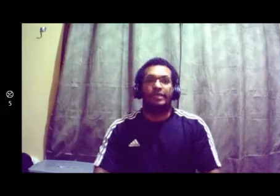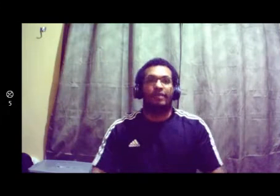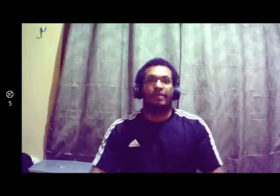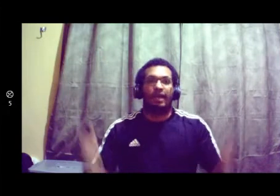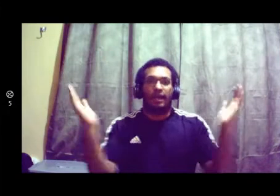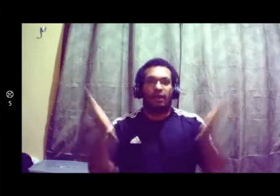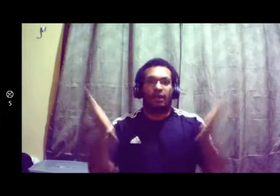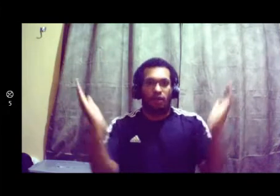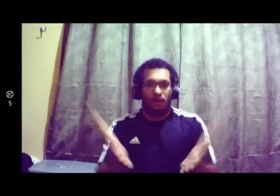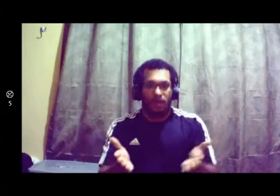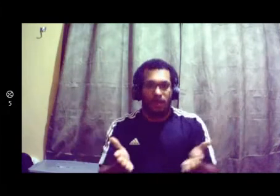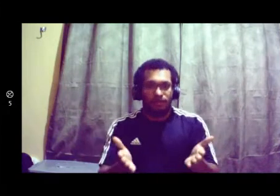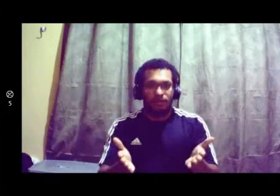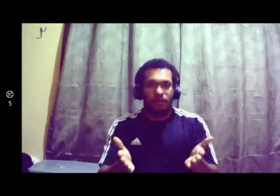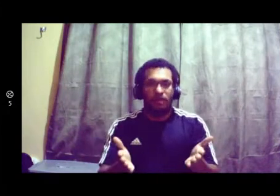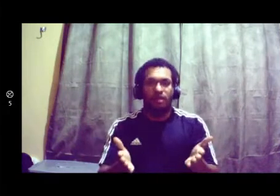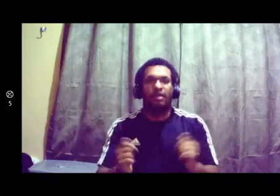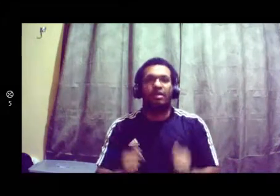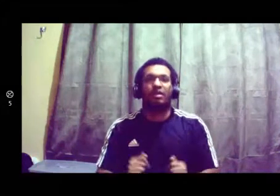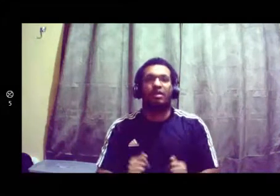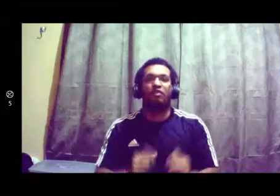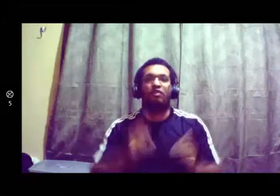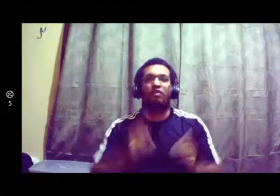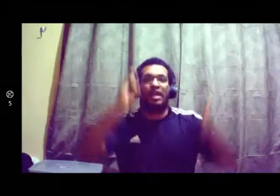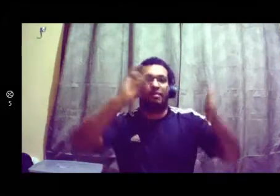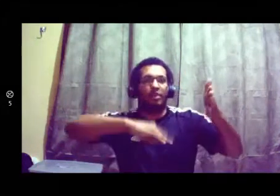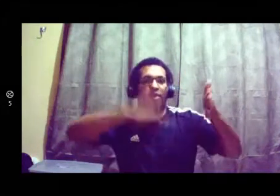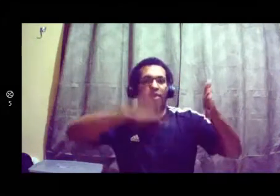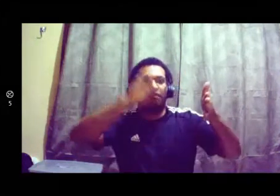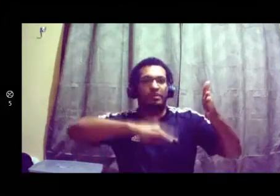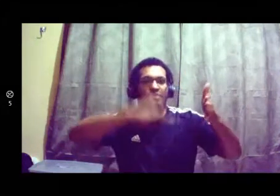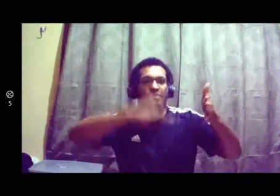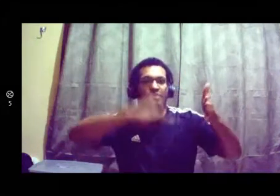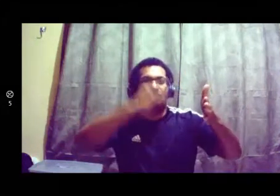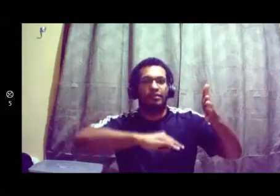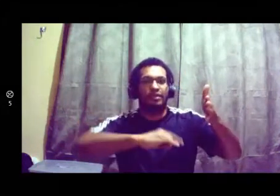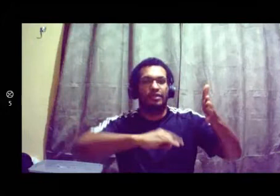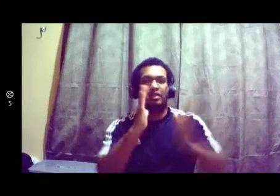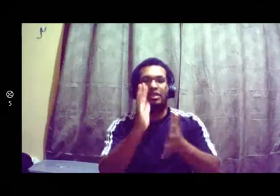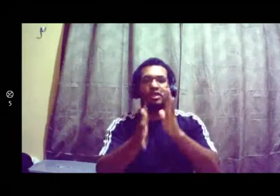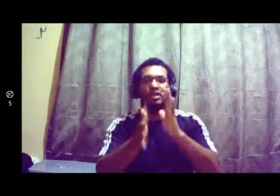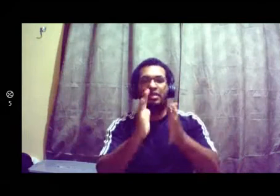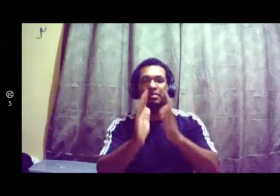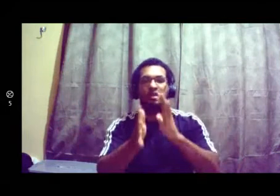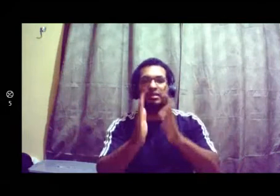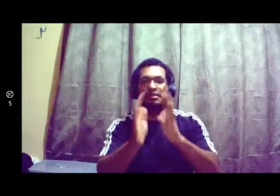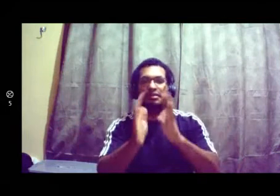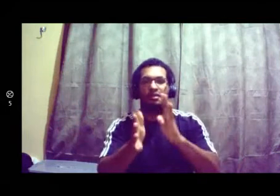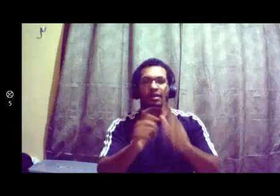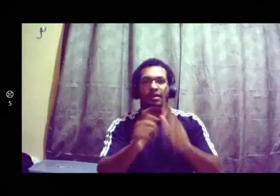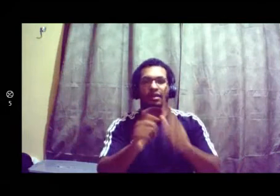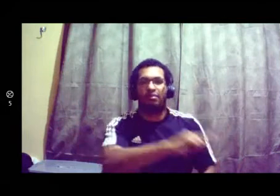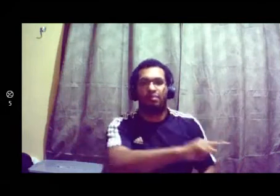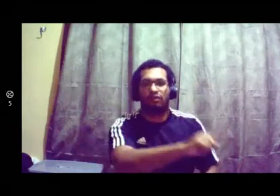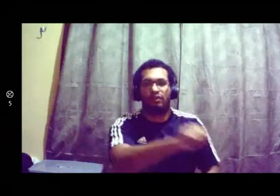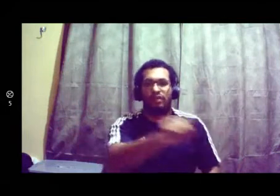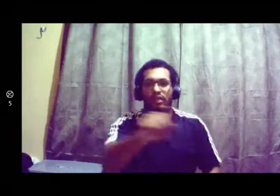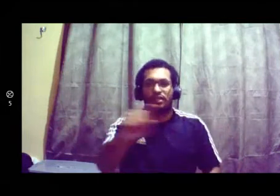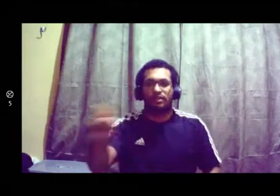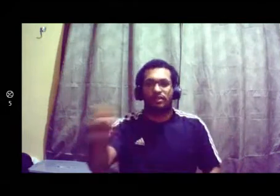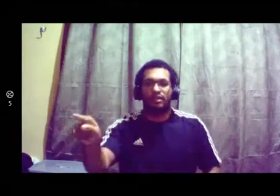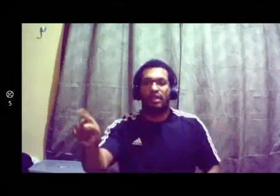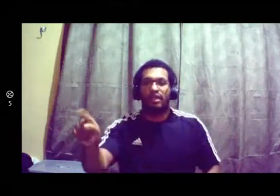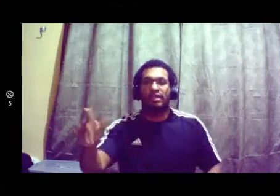Agora, por exemplo, agora eu vou dar prova de Libras para